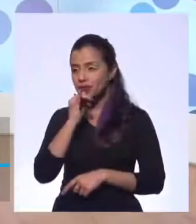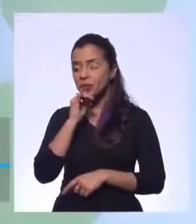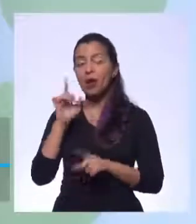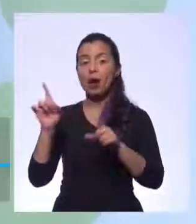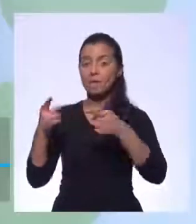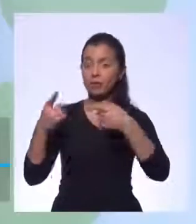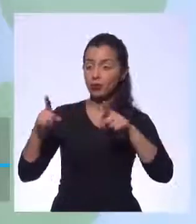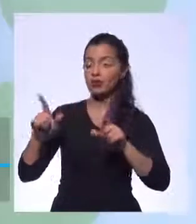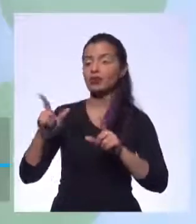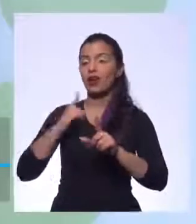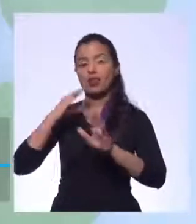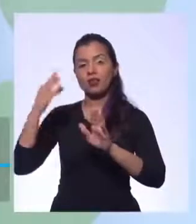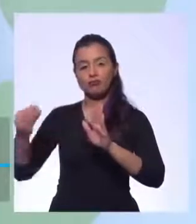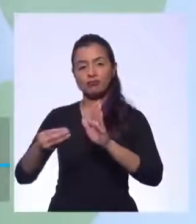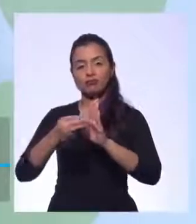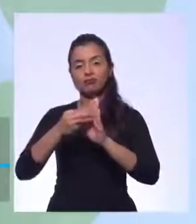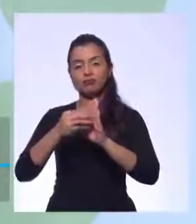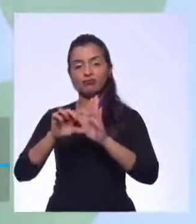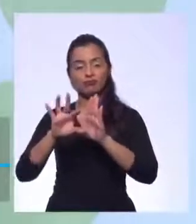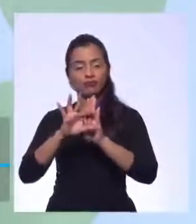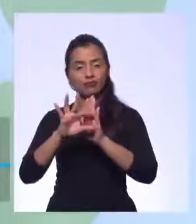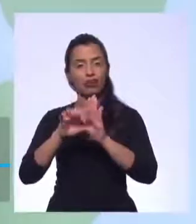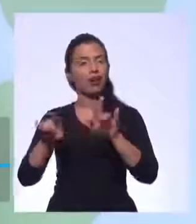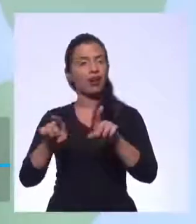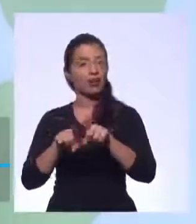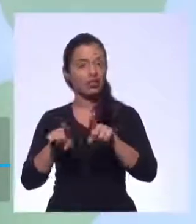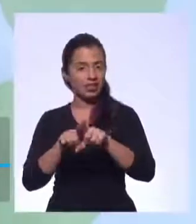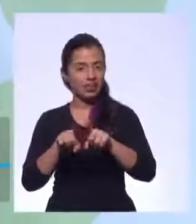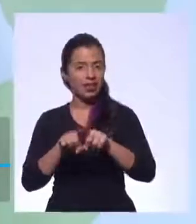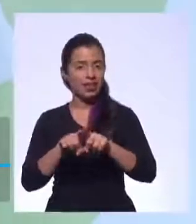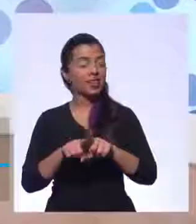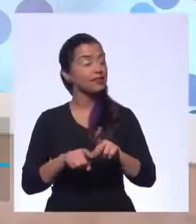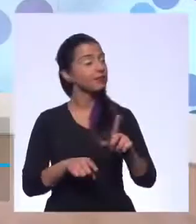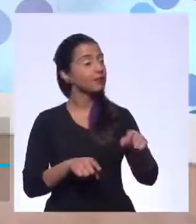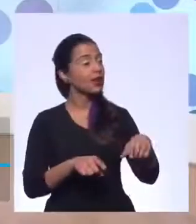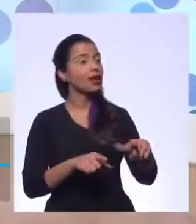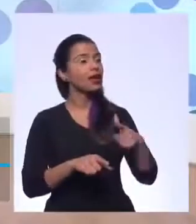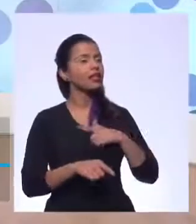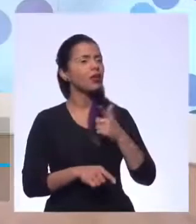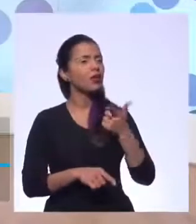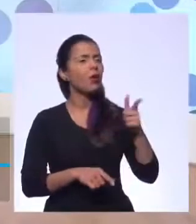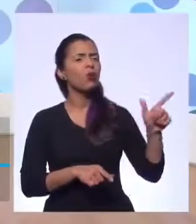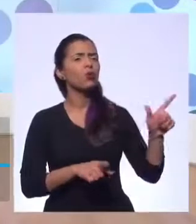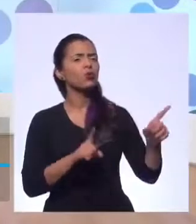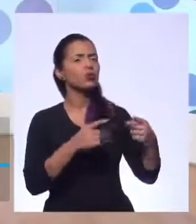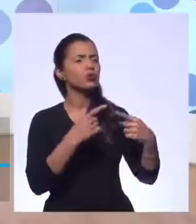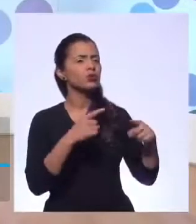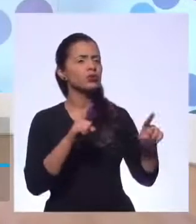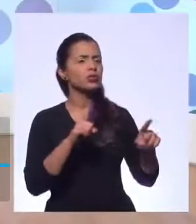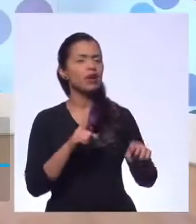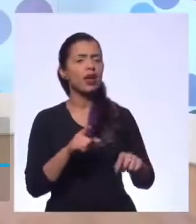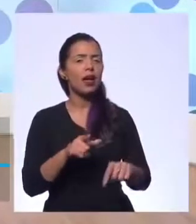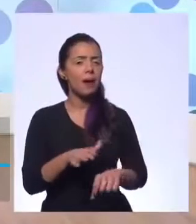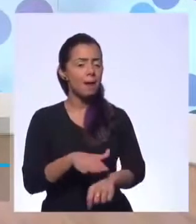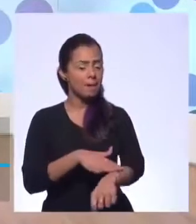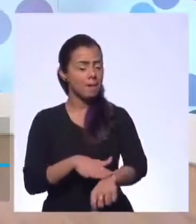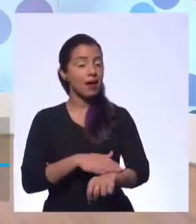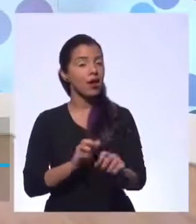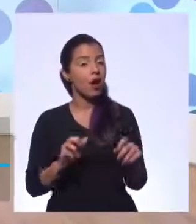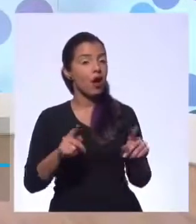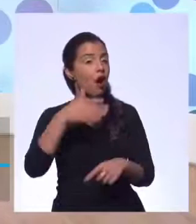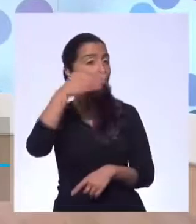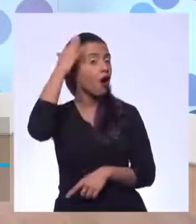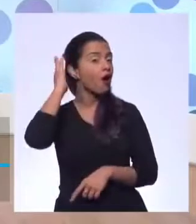falou na aula anterior. Pode ser aquela música da Feiticeira. Não, e aquela música, pele ok, cabelo